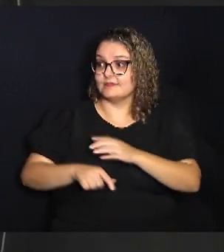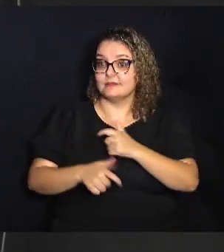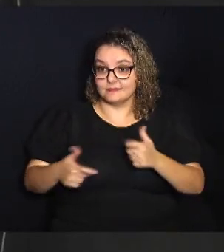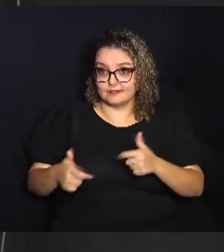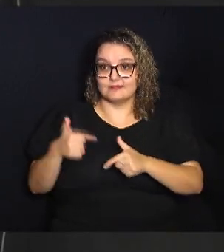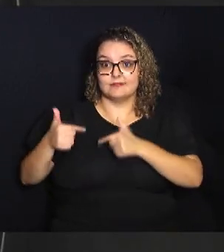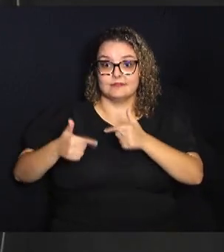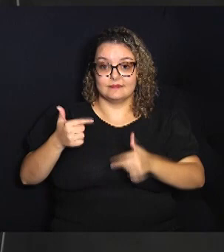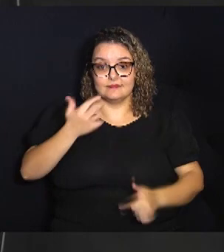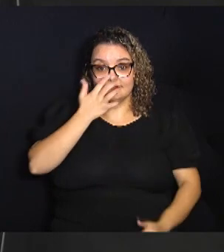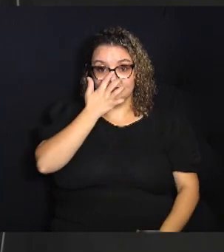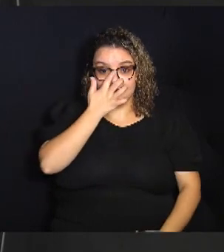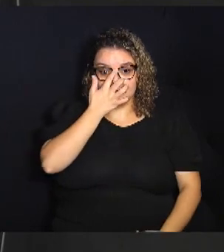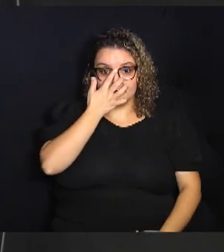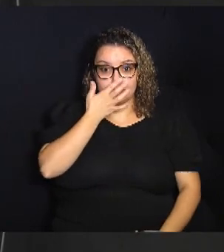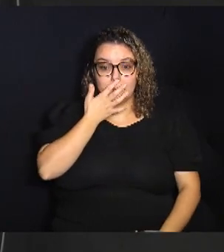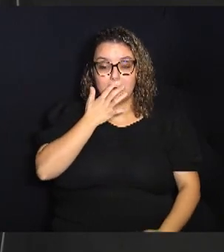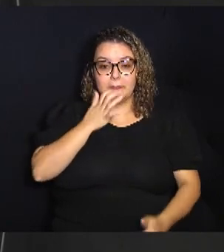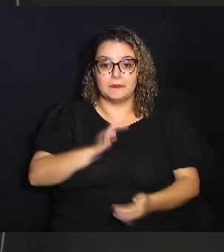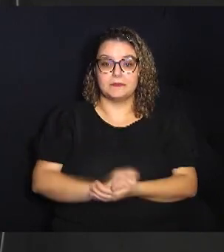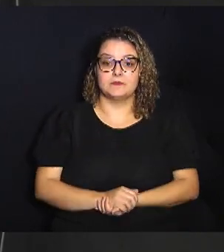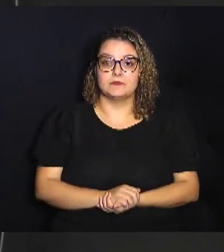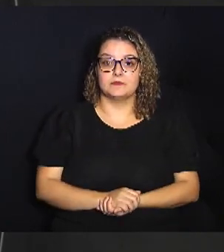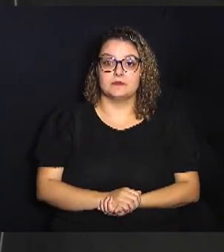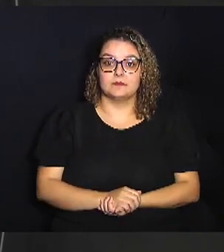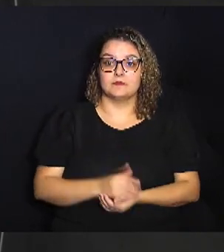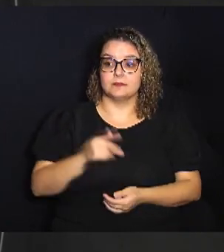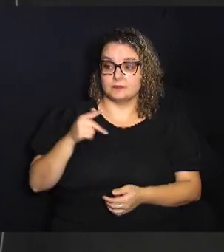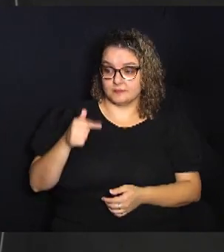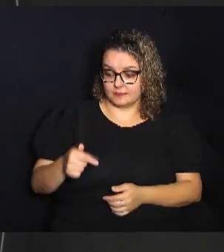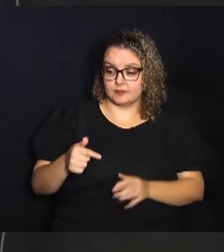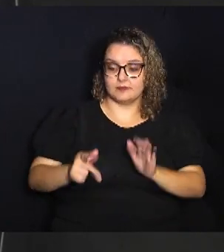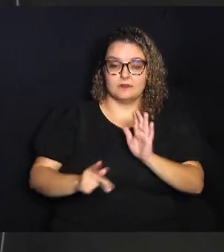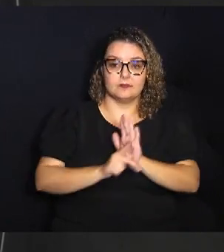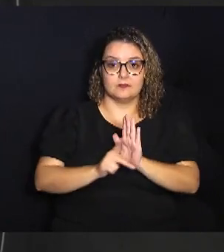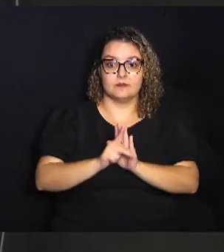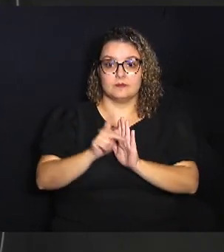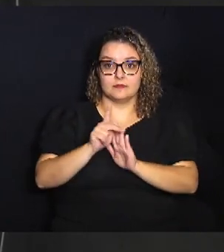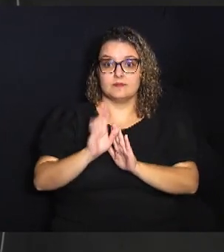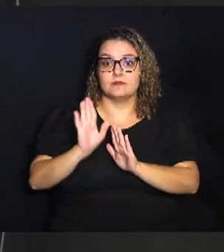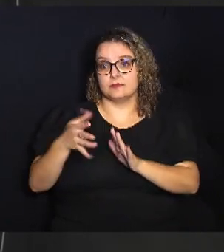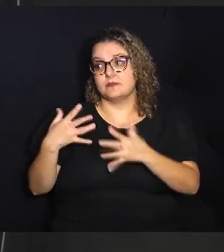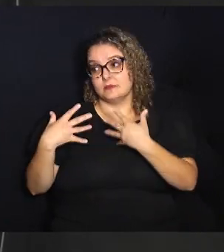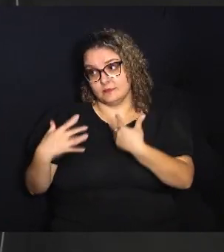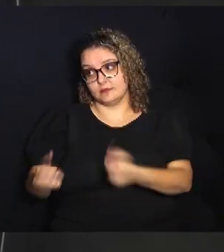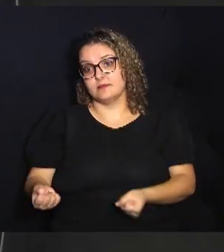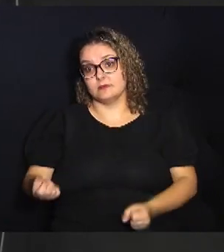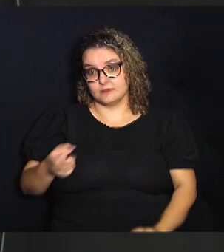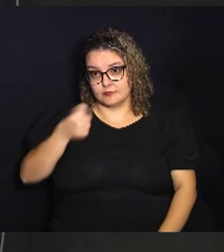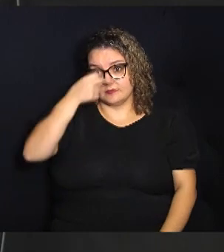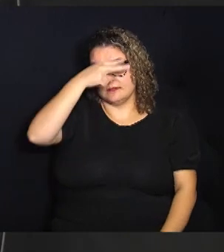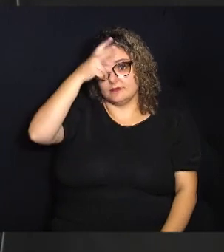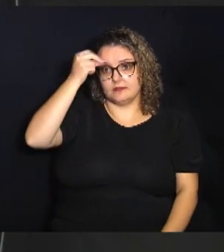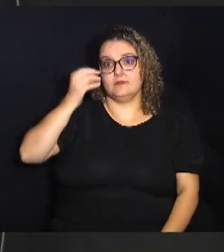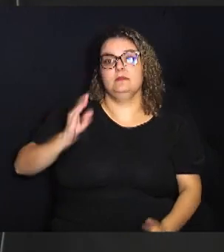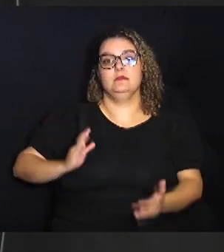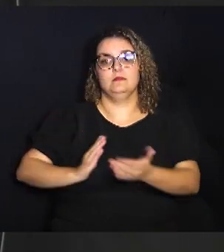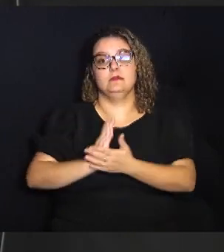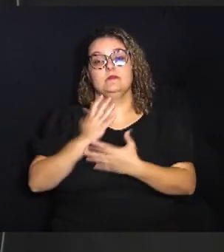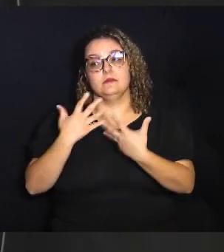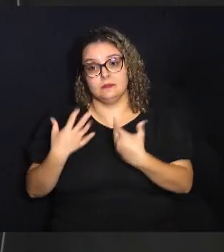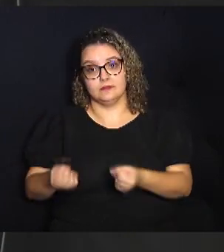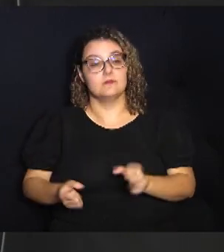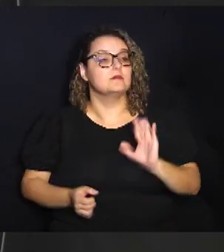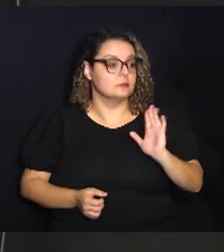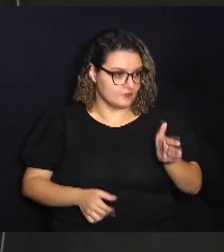Intenso. E 7 projetos já sancionados pelo prefeito, aprovado e sancionado. Já